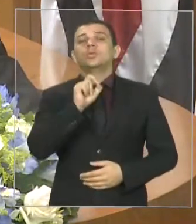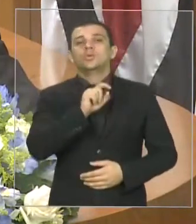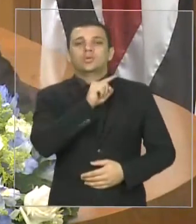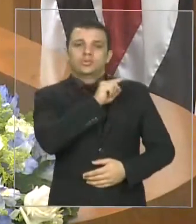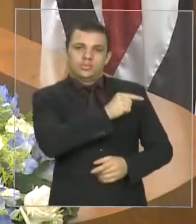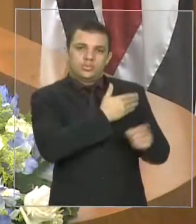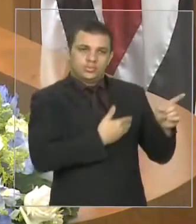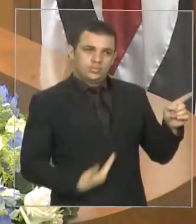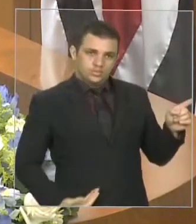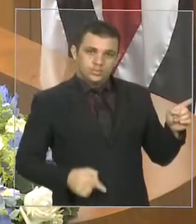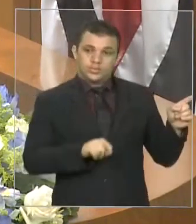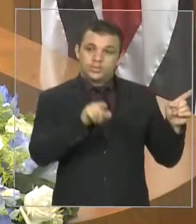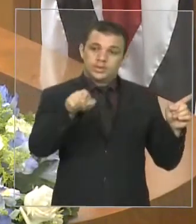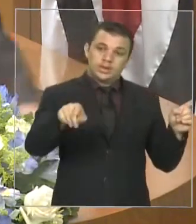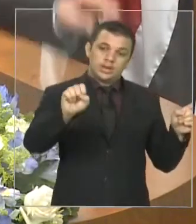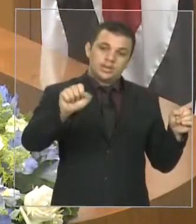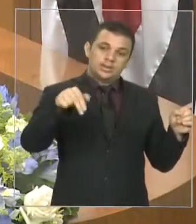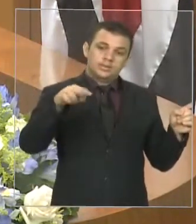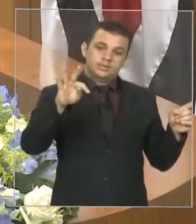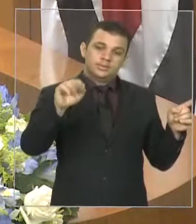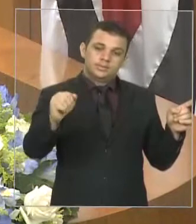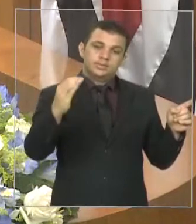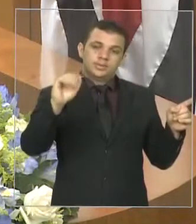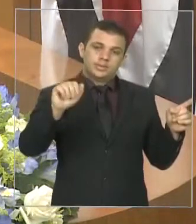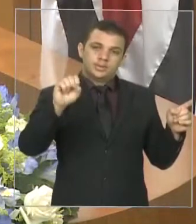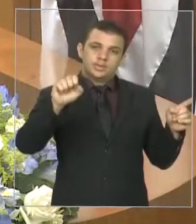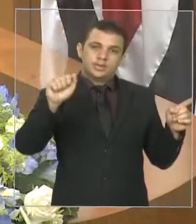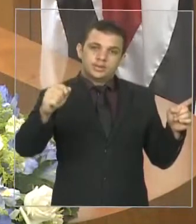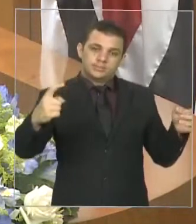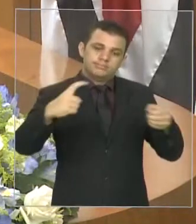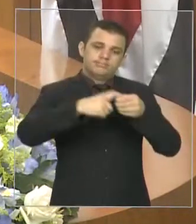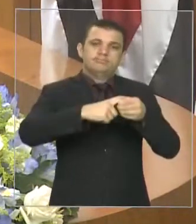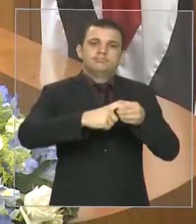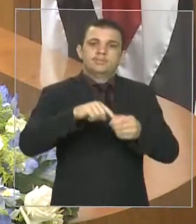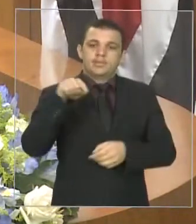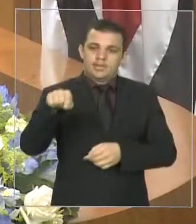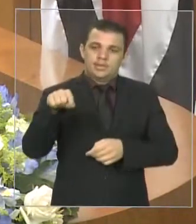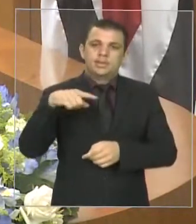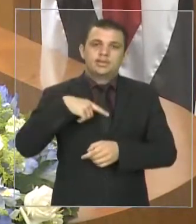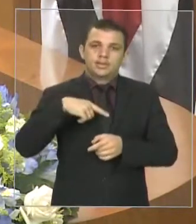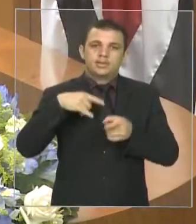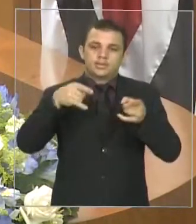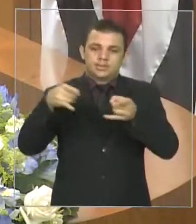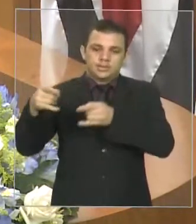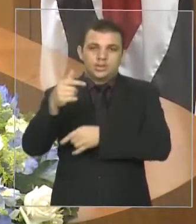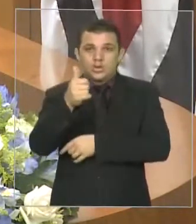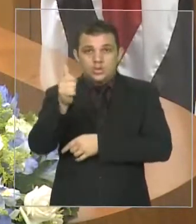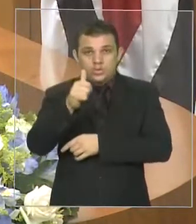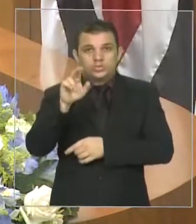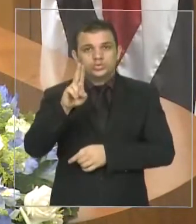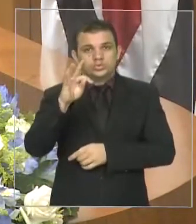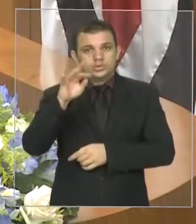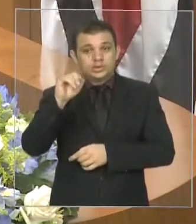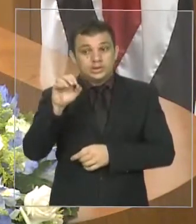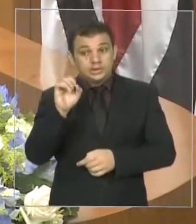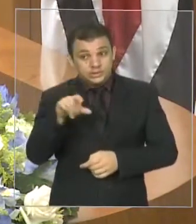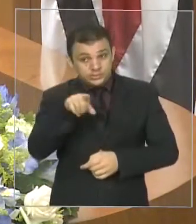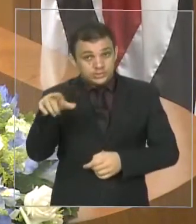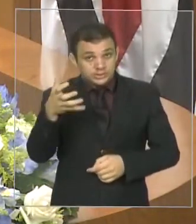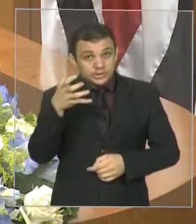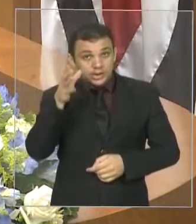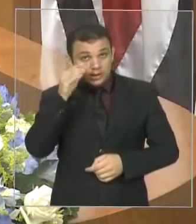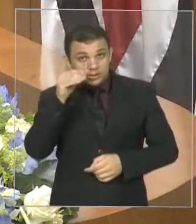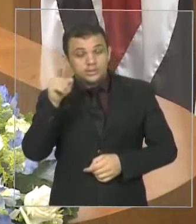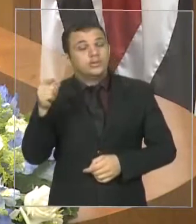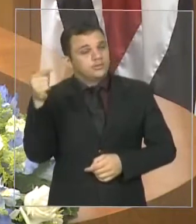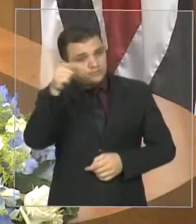de Misericórdia de São Luís, que tem 11 leitos de UTI, senhores da imprensa. E se vocês quiserem, podem lá verificar que dentro